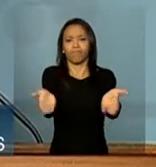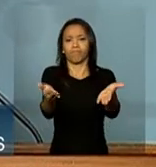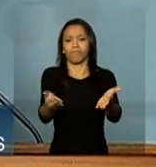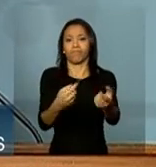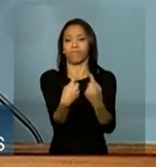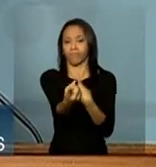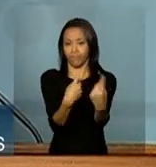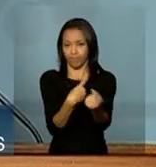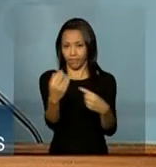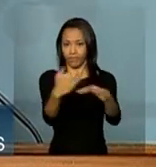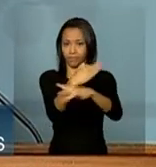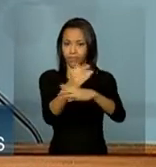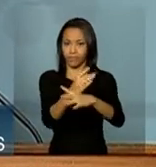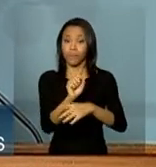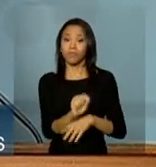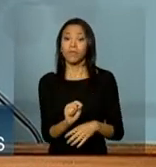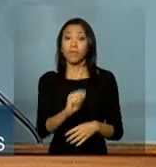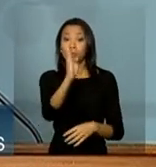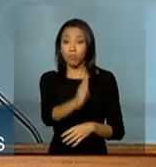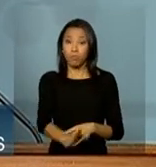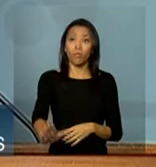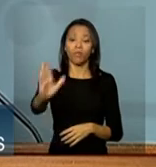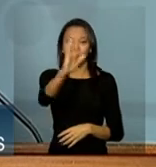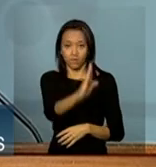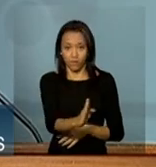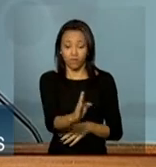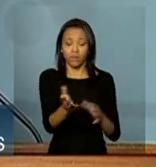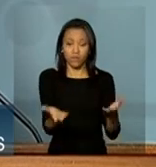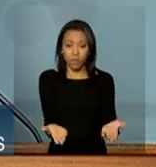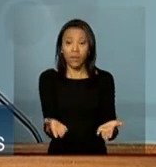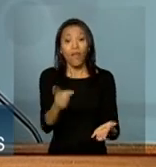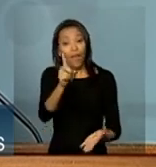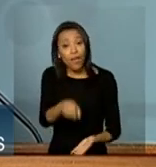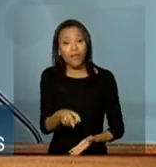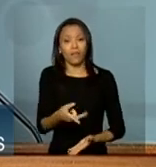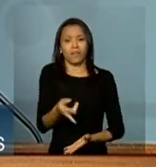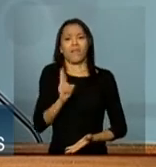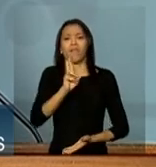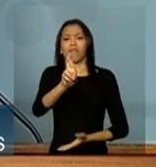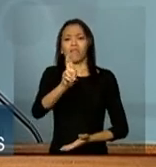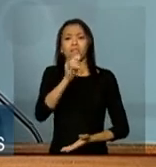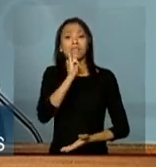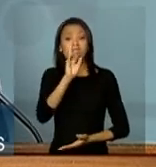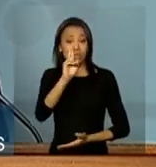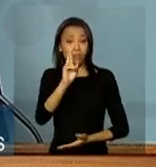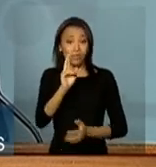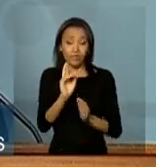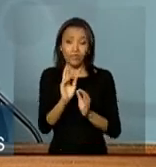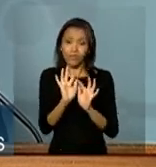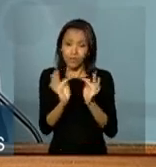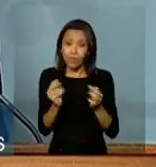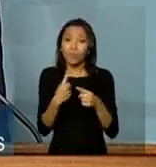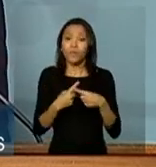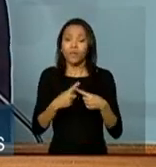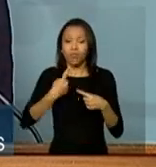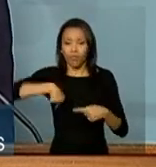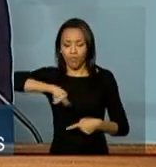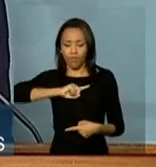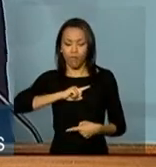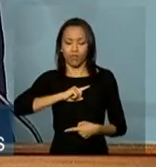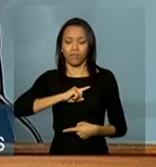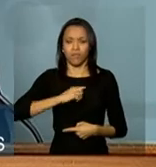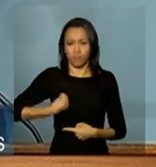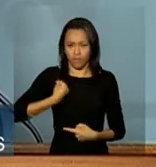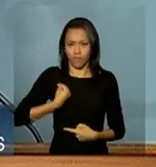urbana do nosso país. E digo que serve de exemplo por uma razão muito simples. Nós estamos vivendo um